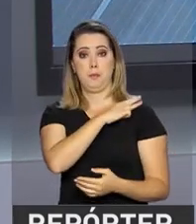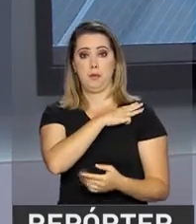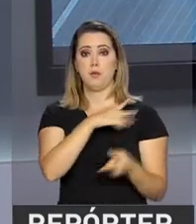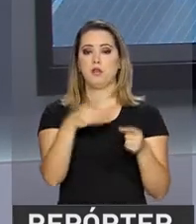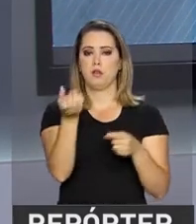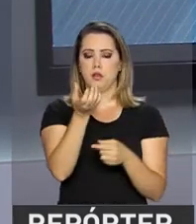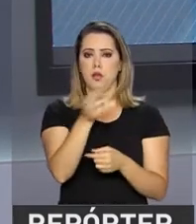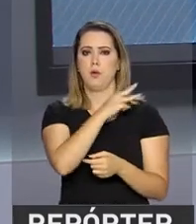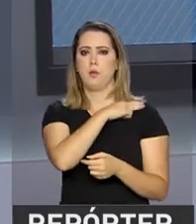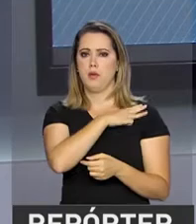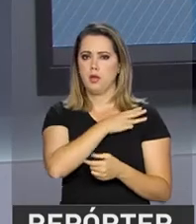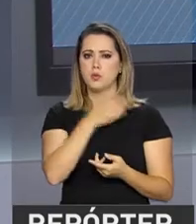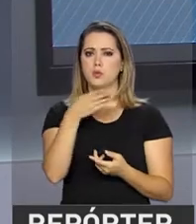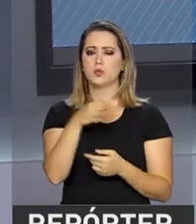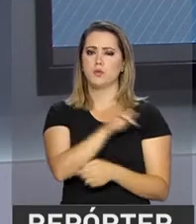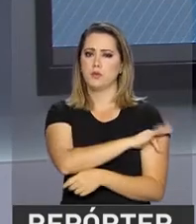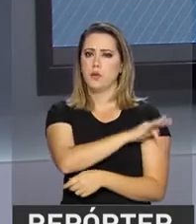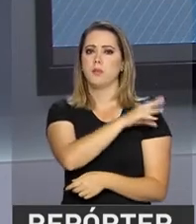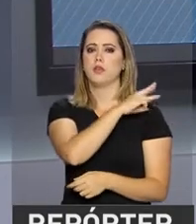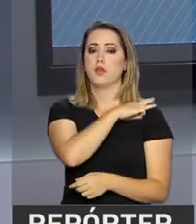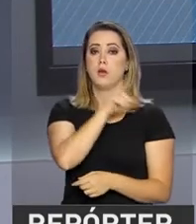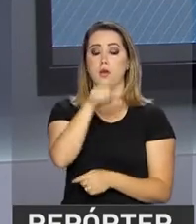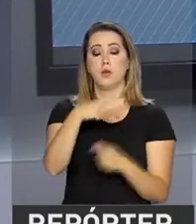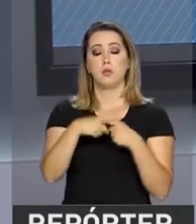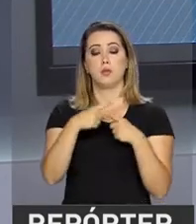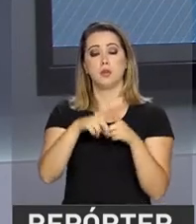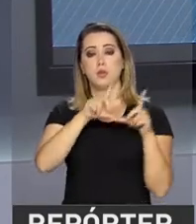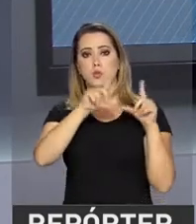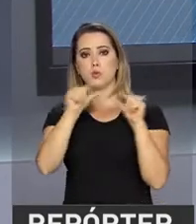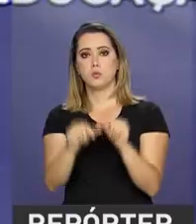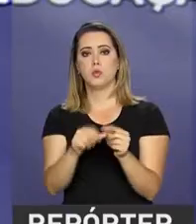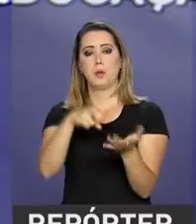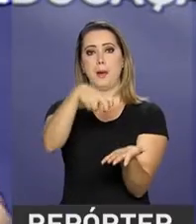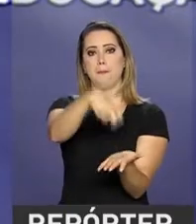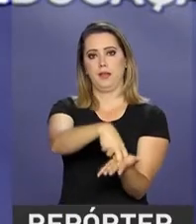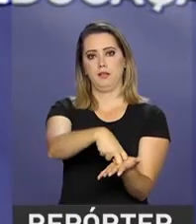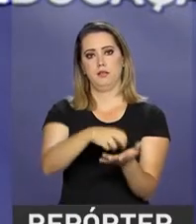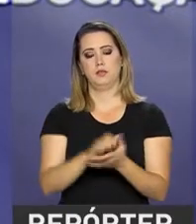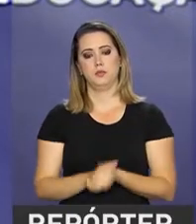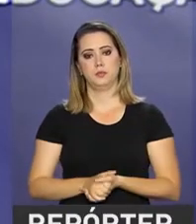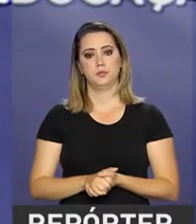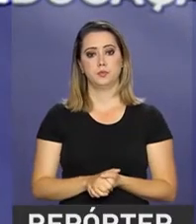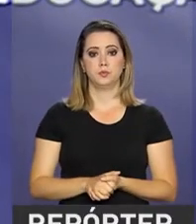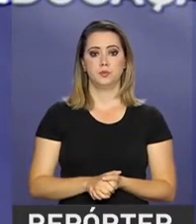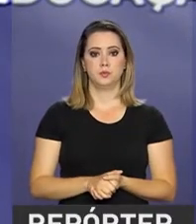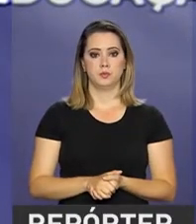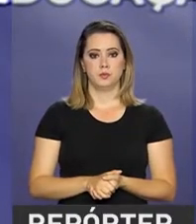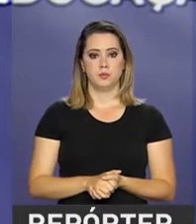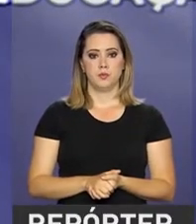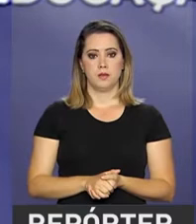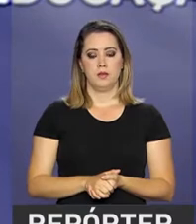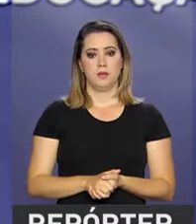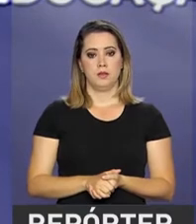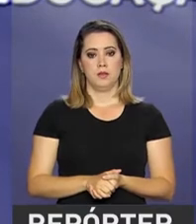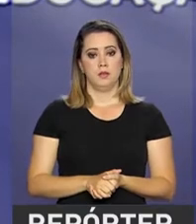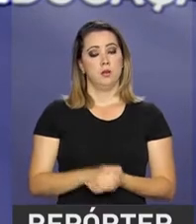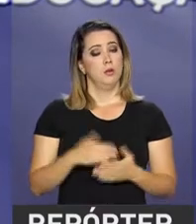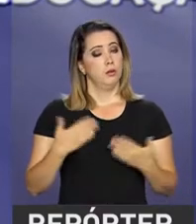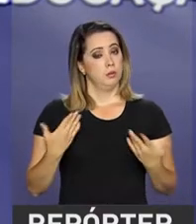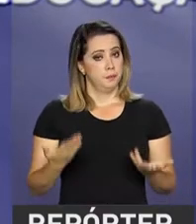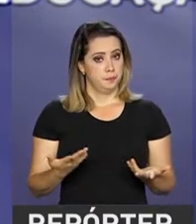deve-se à possibilidade da redução de pena evidentemente uma pessoa privada de